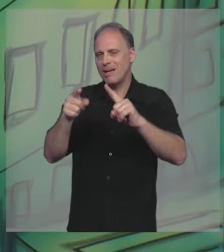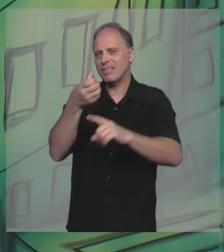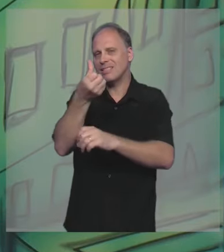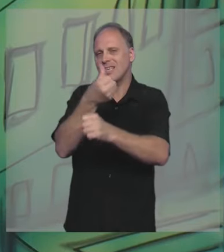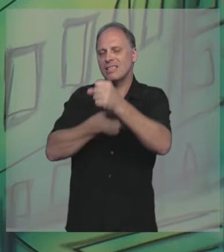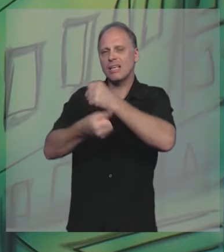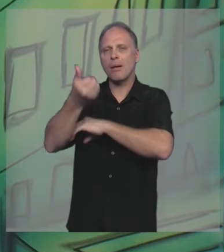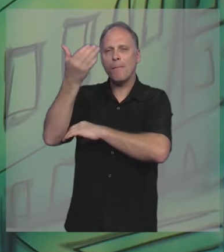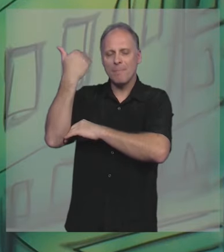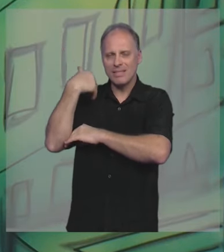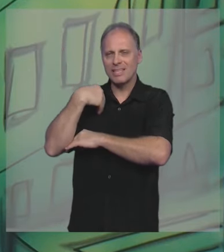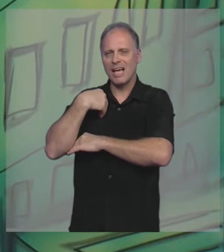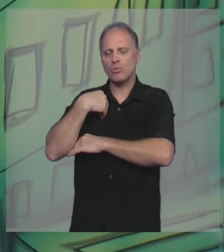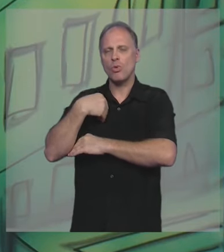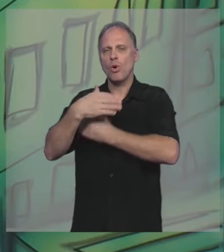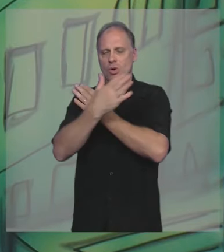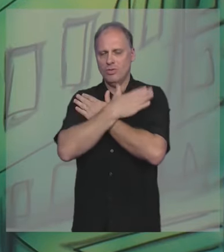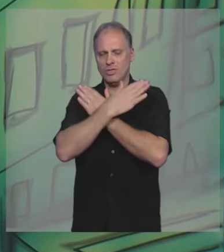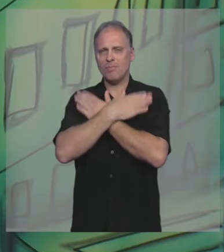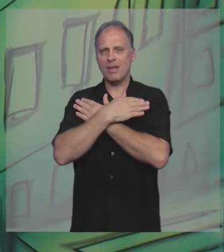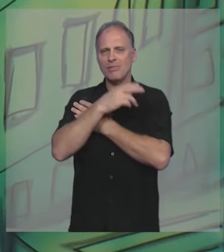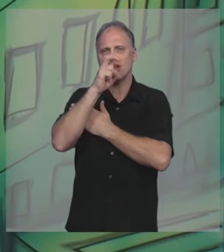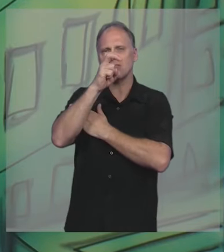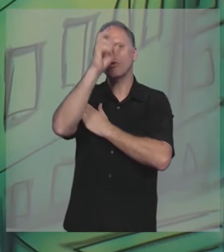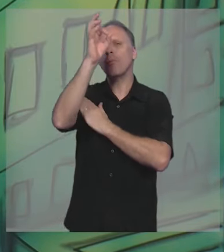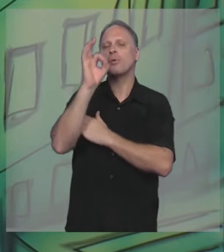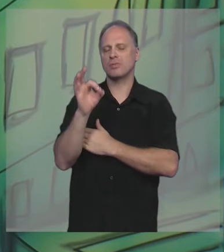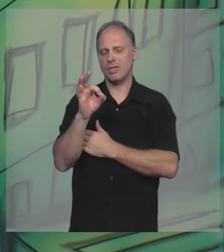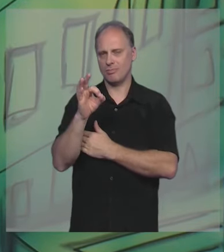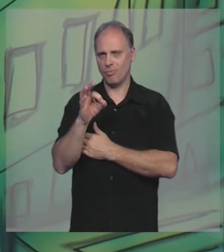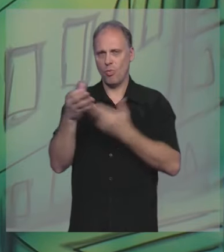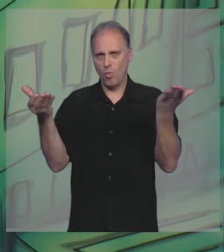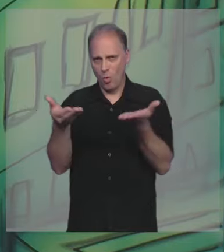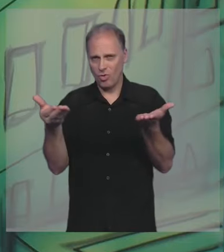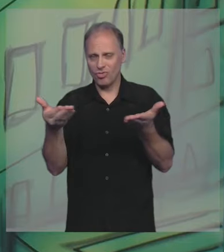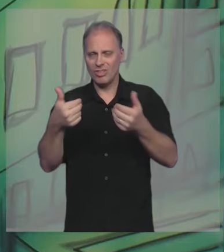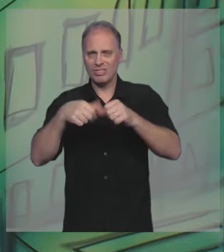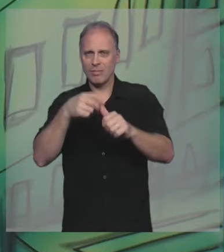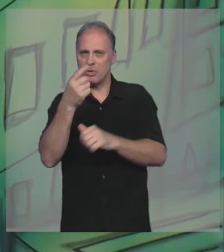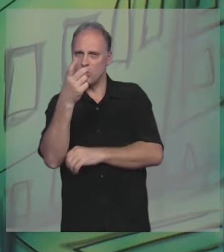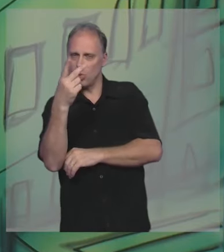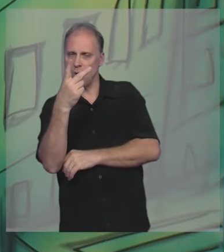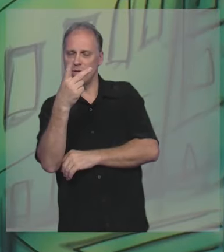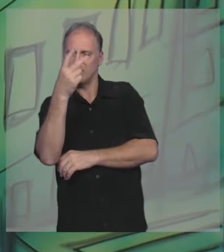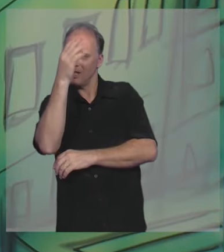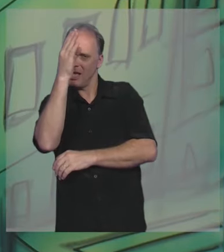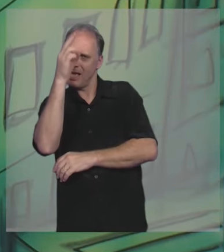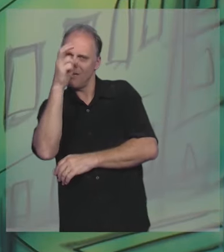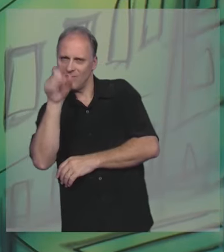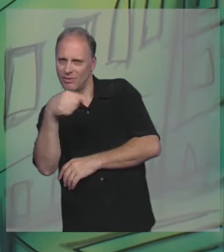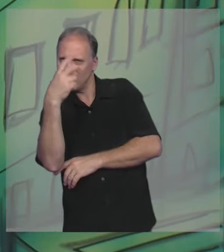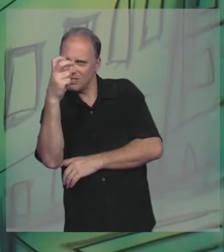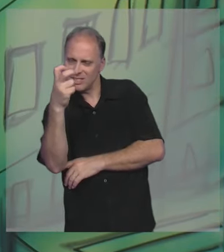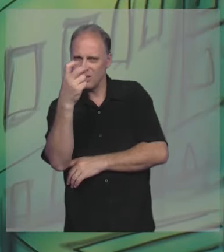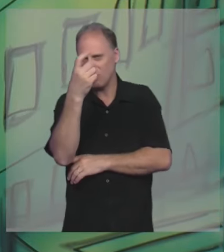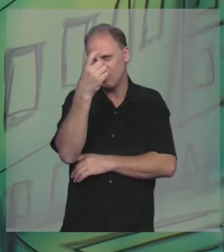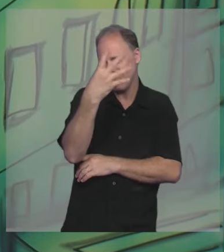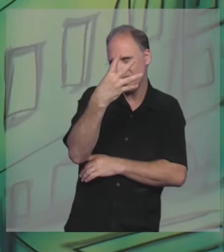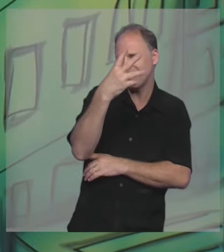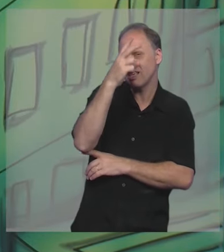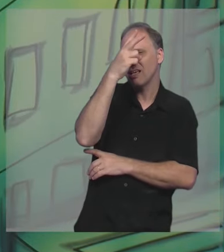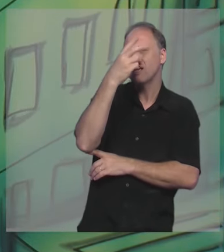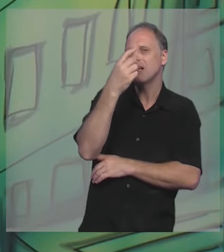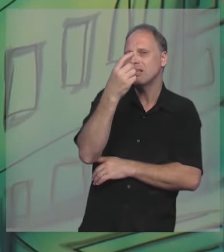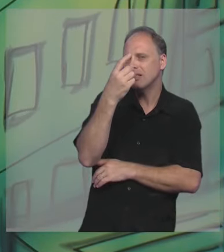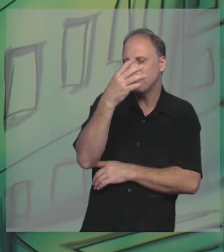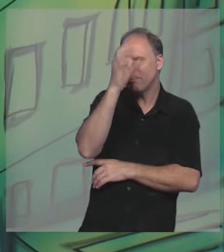5, 6 anos atrás a taxa de desemprego era 5,5%. Hoje estamos em 12,5%, 13%.